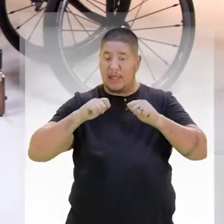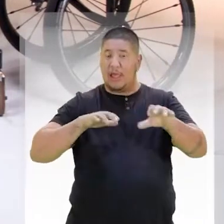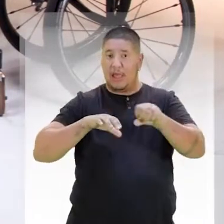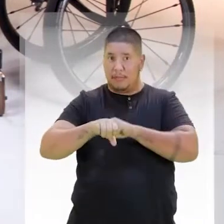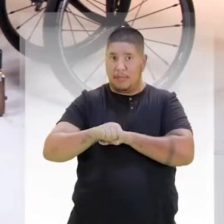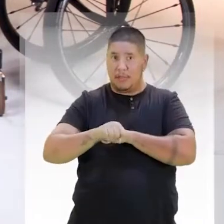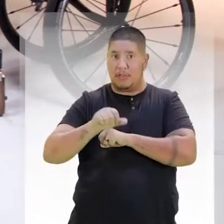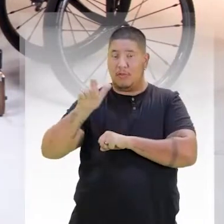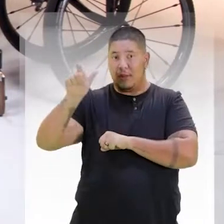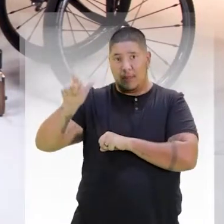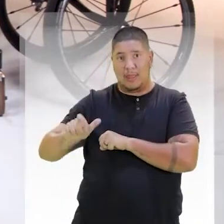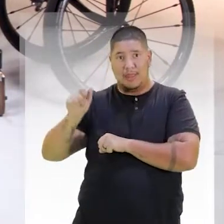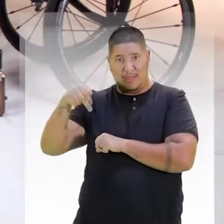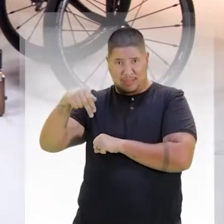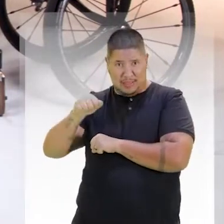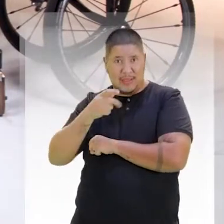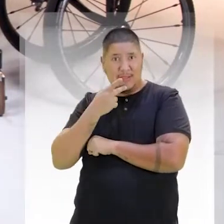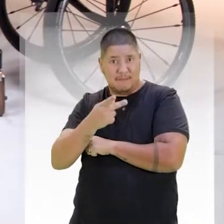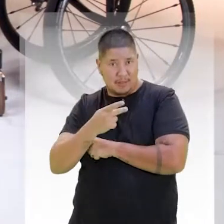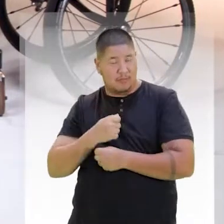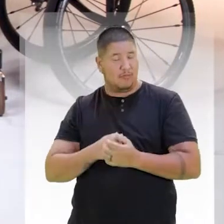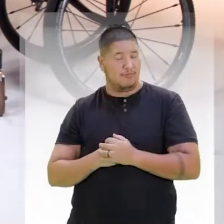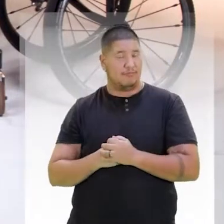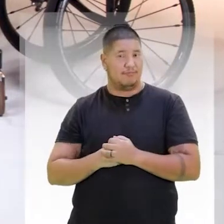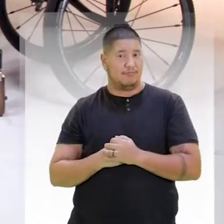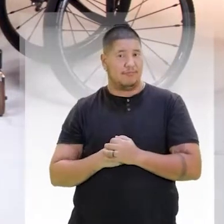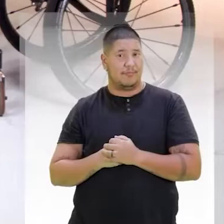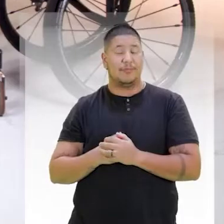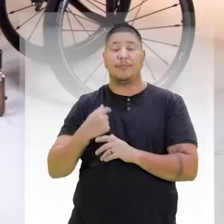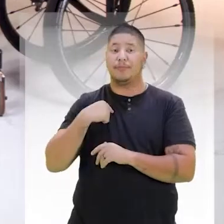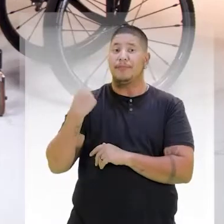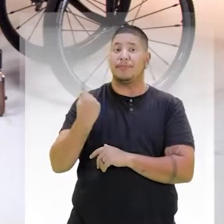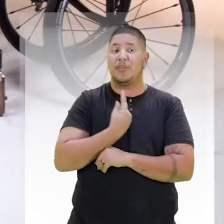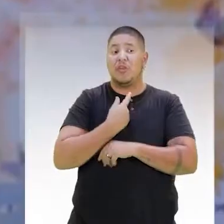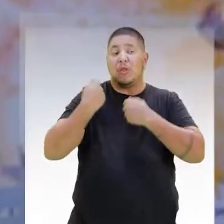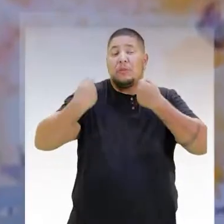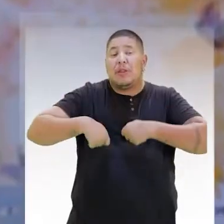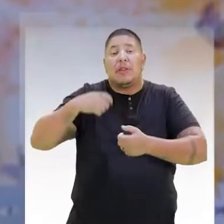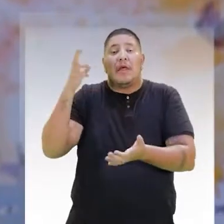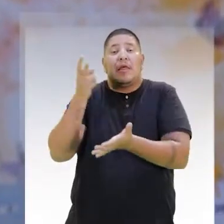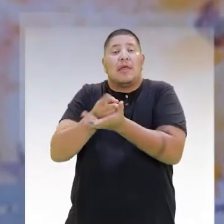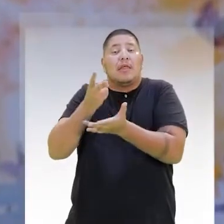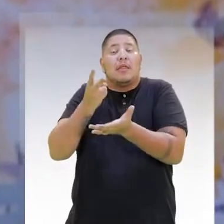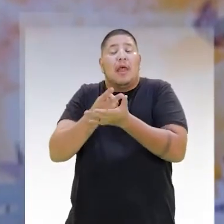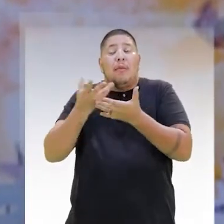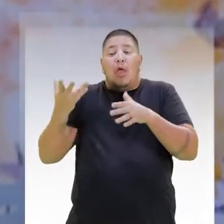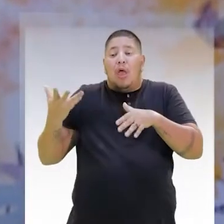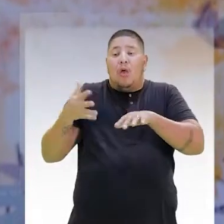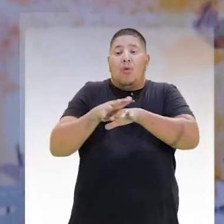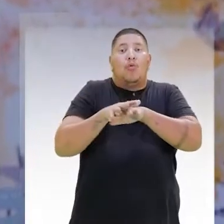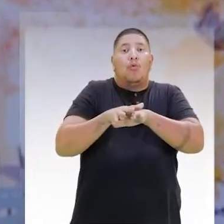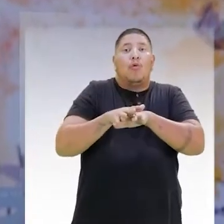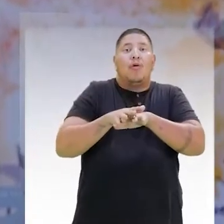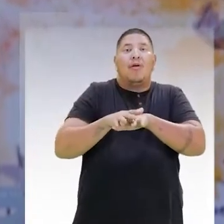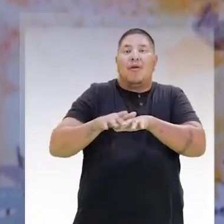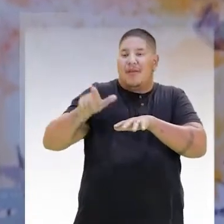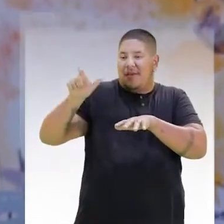que Ana se refere, nós precisamos sempre incluir